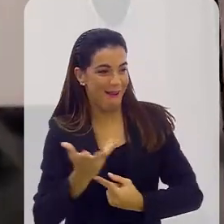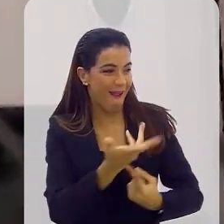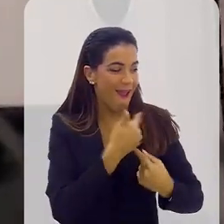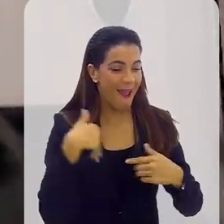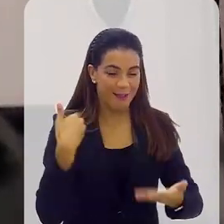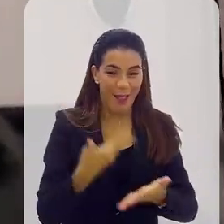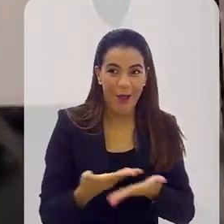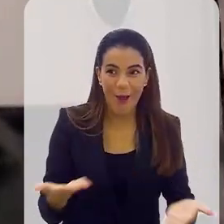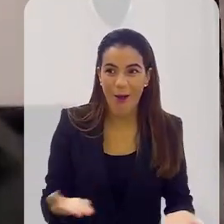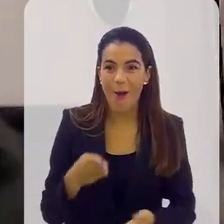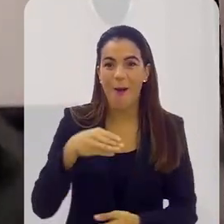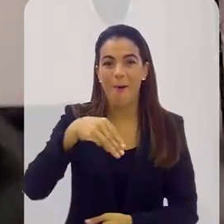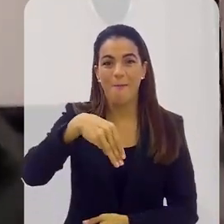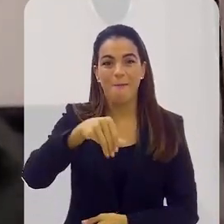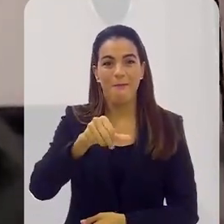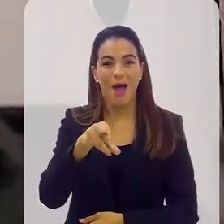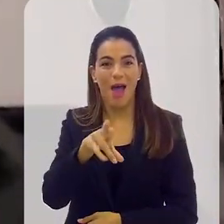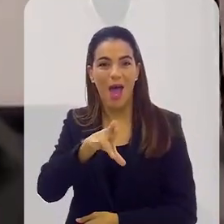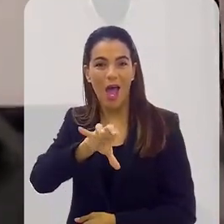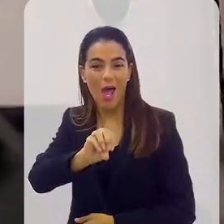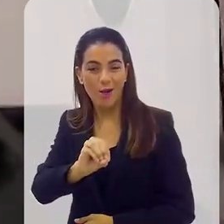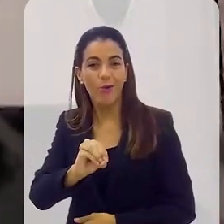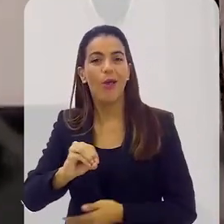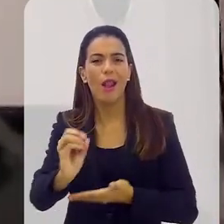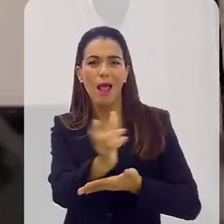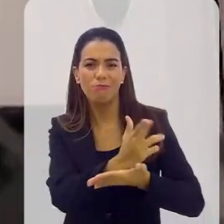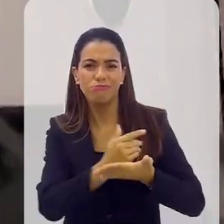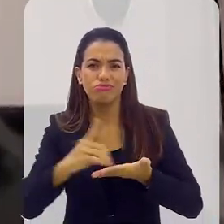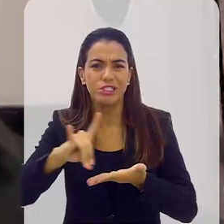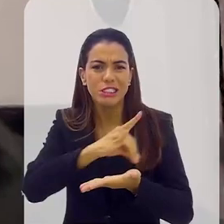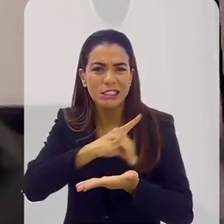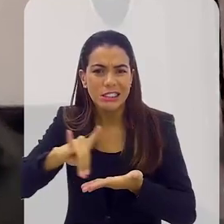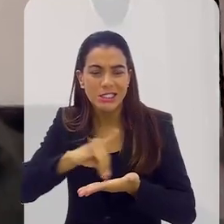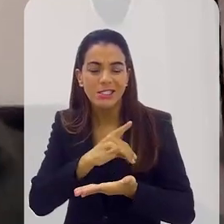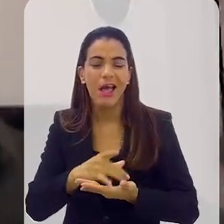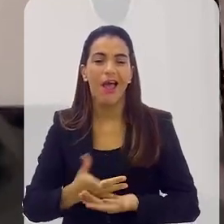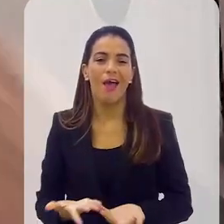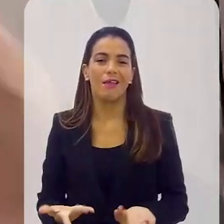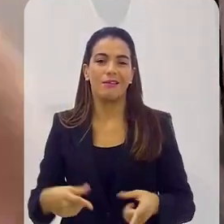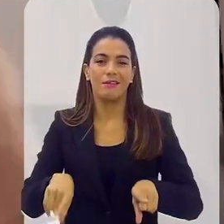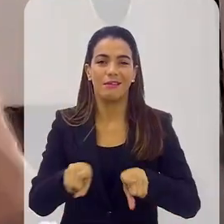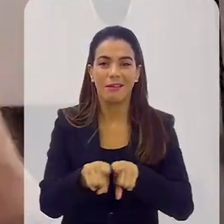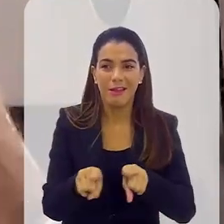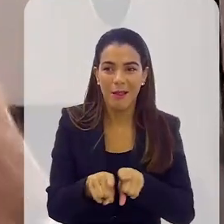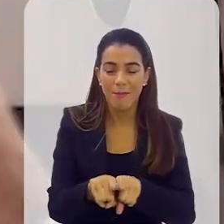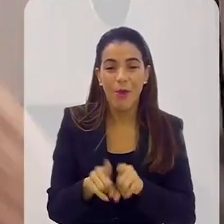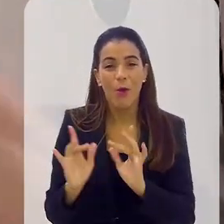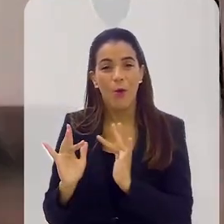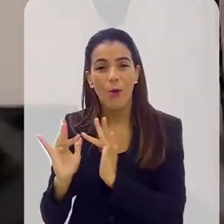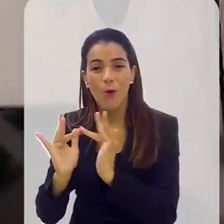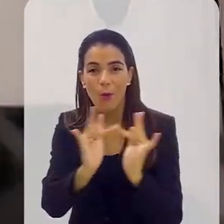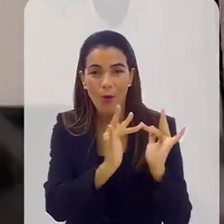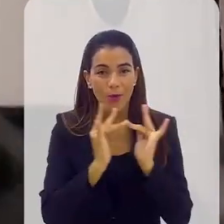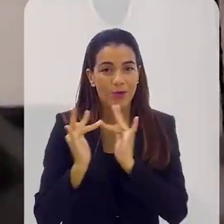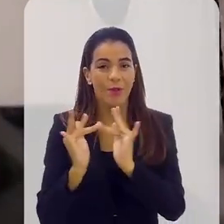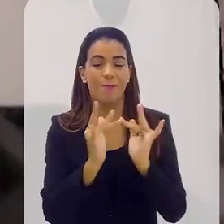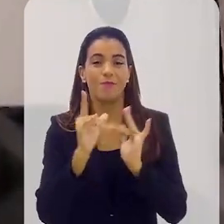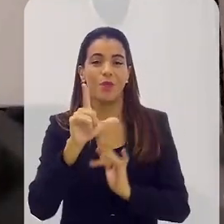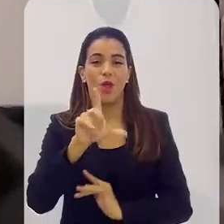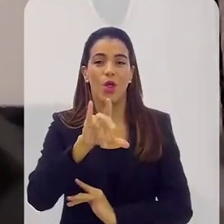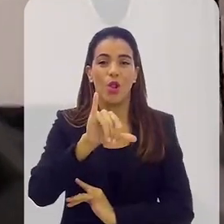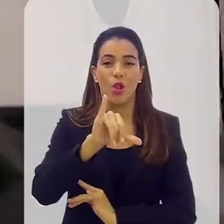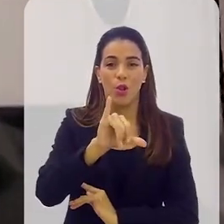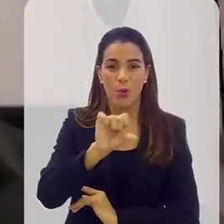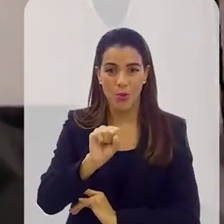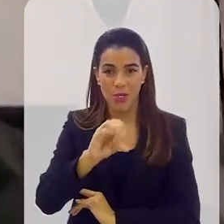como o Mário Bag, que ele é ilustrador gráfico, enfim, hoje eu estou tendo contato com a Isabel